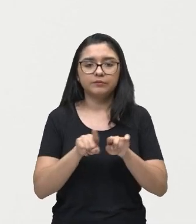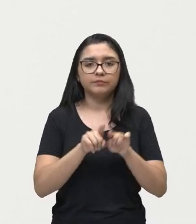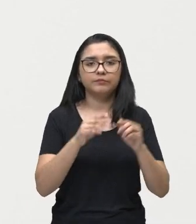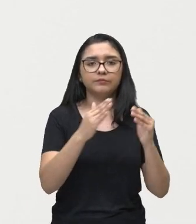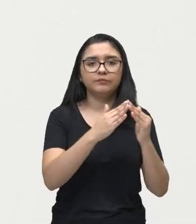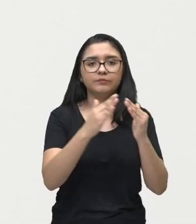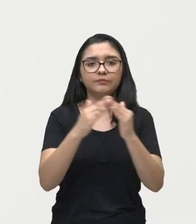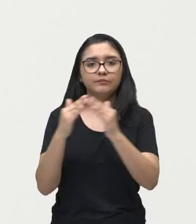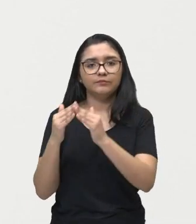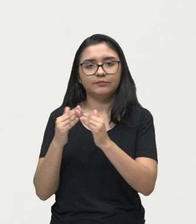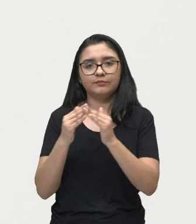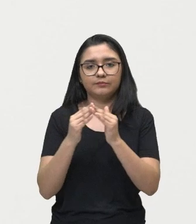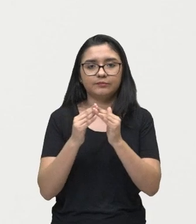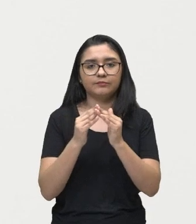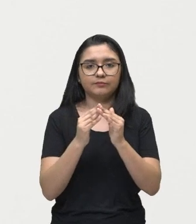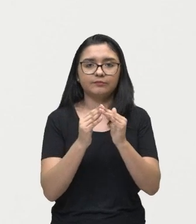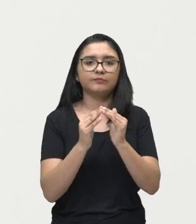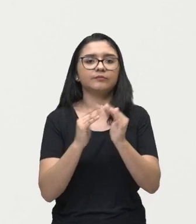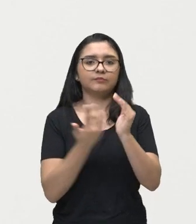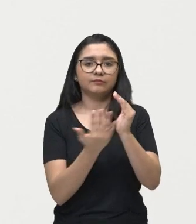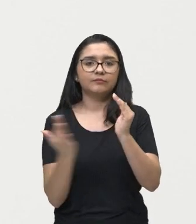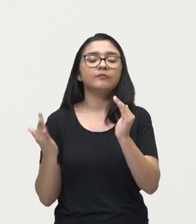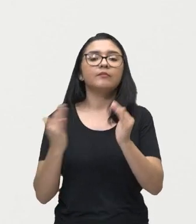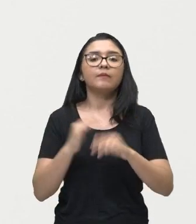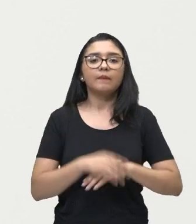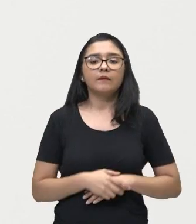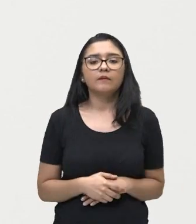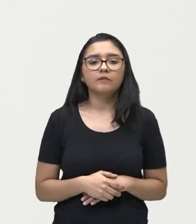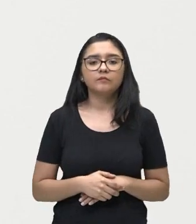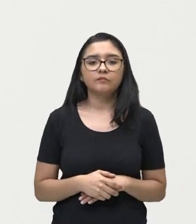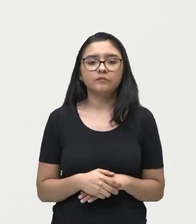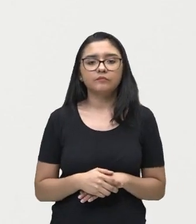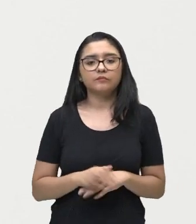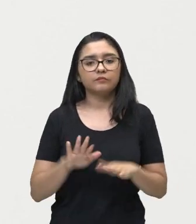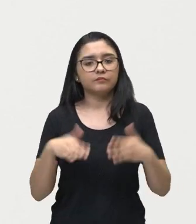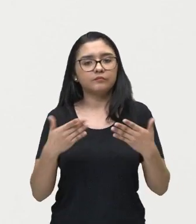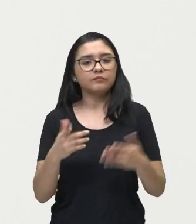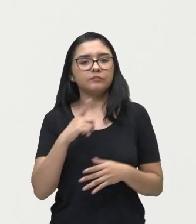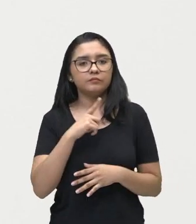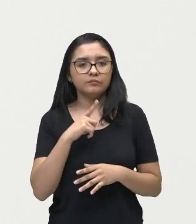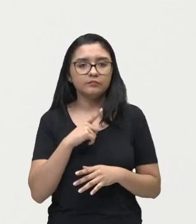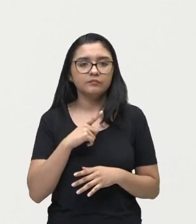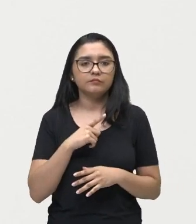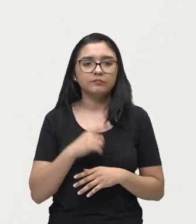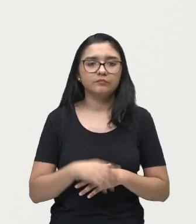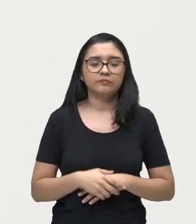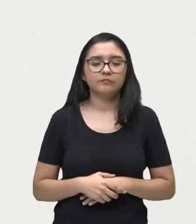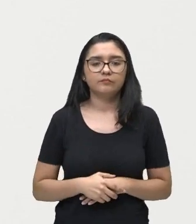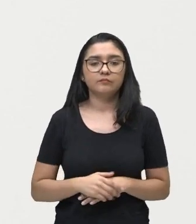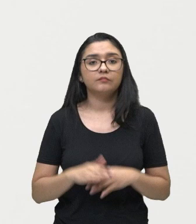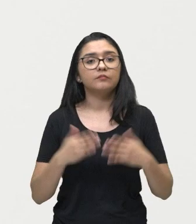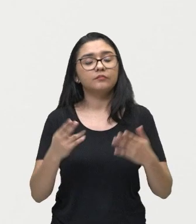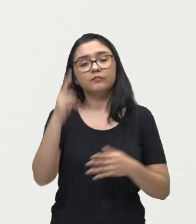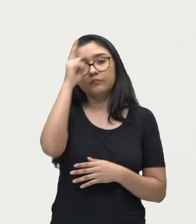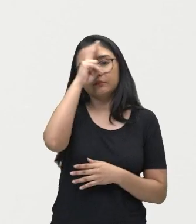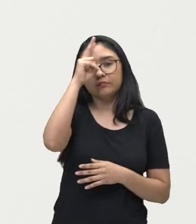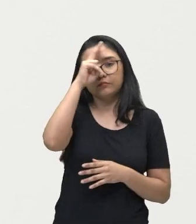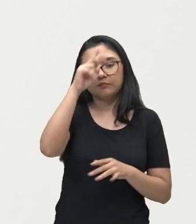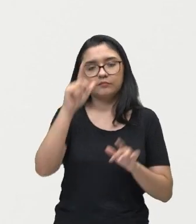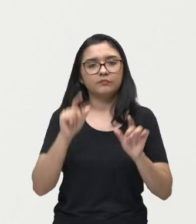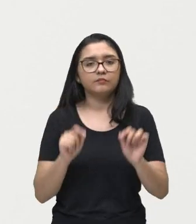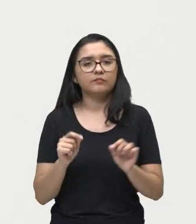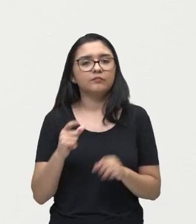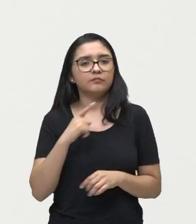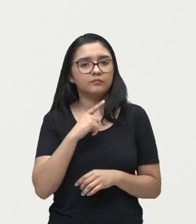plantas, desculpem. Aí você tem aí, nesse caso, a irradiação. Então, não esqueçam que temos aí